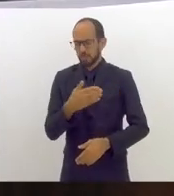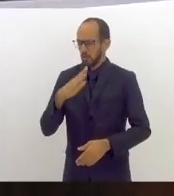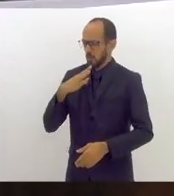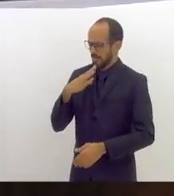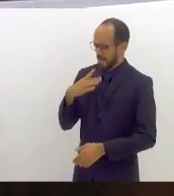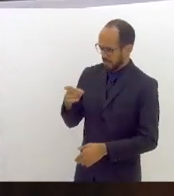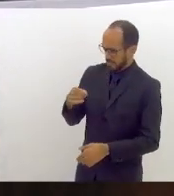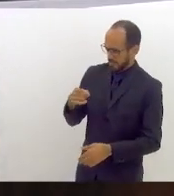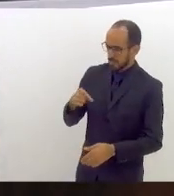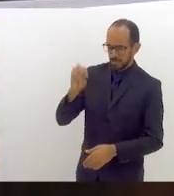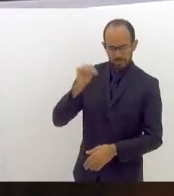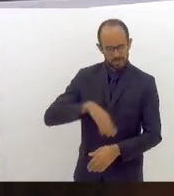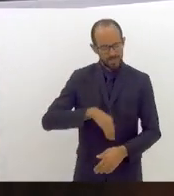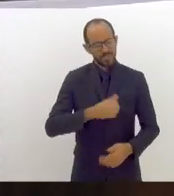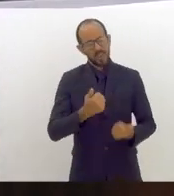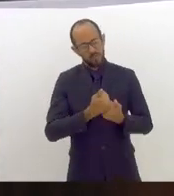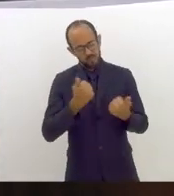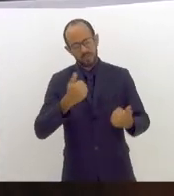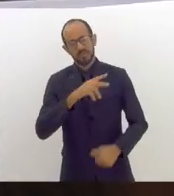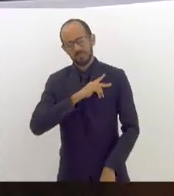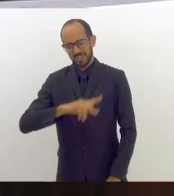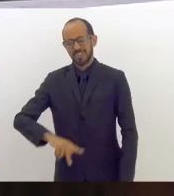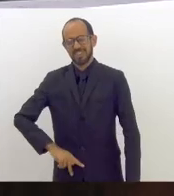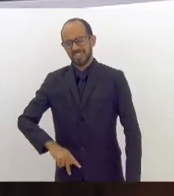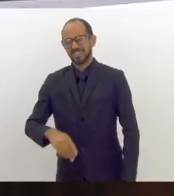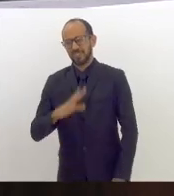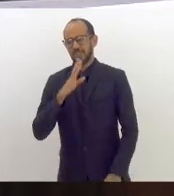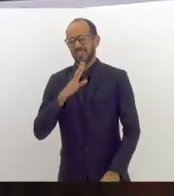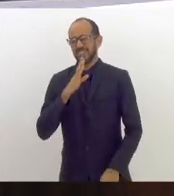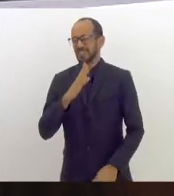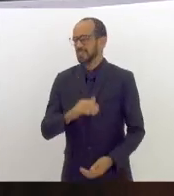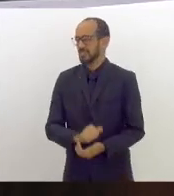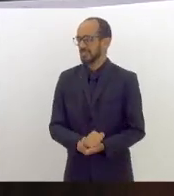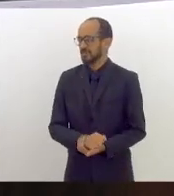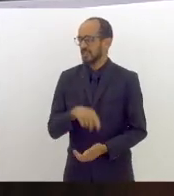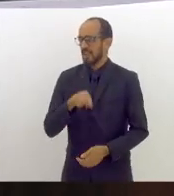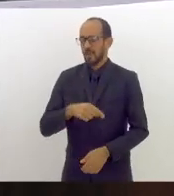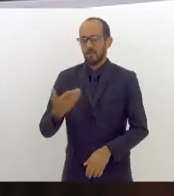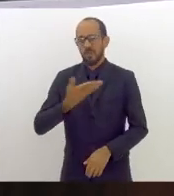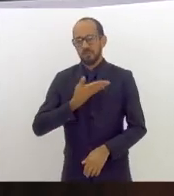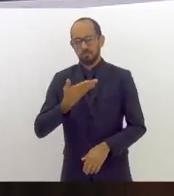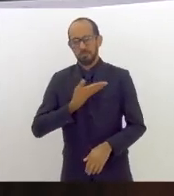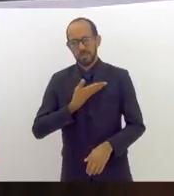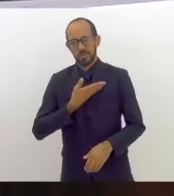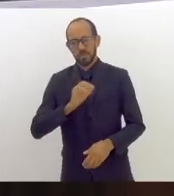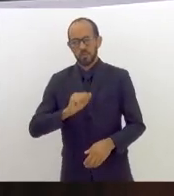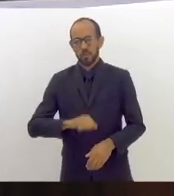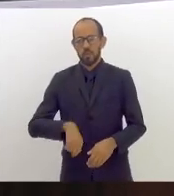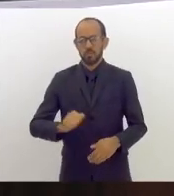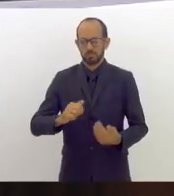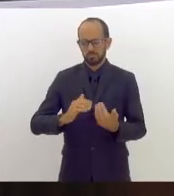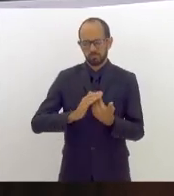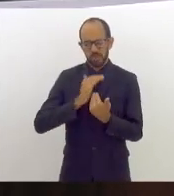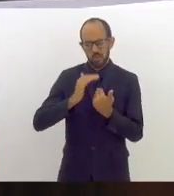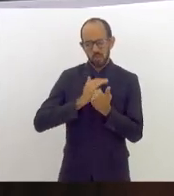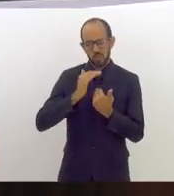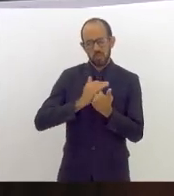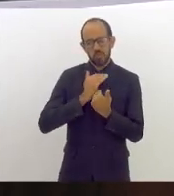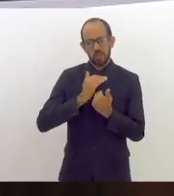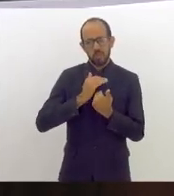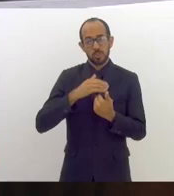conheço é o vice-presidente da república e se tornou um grande amigo um grande Conselheiro Compartilhamos momentos